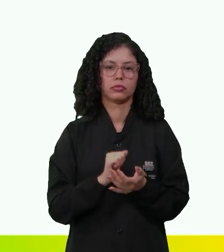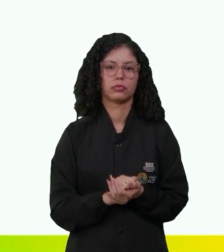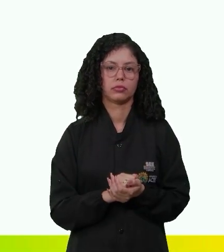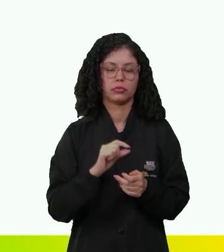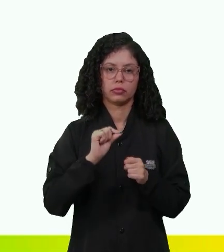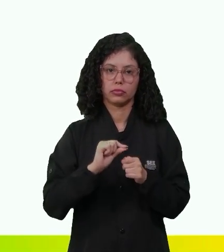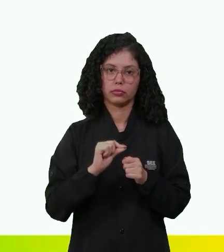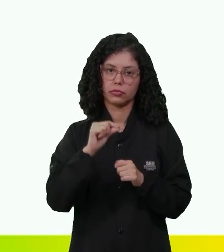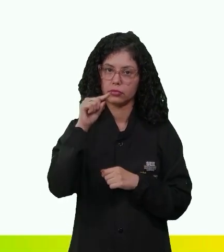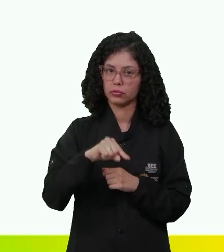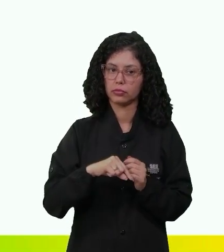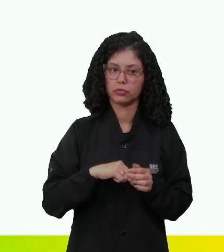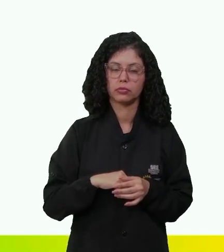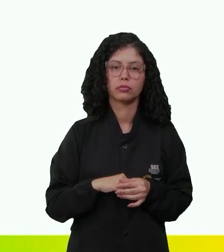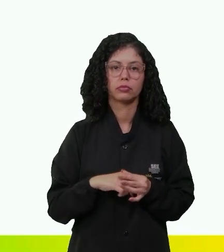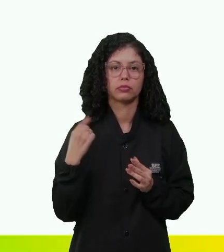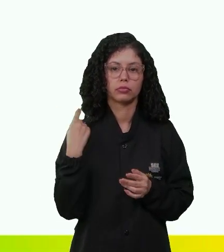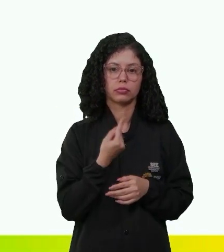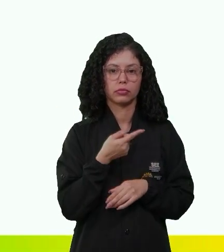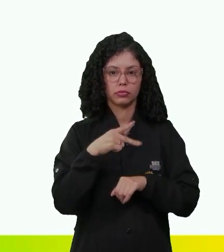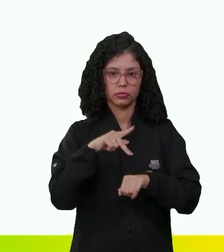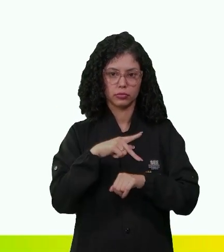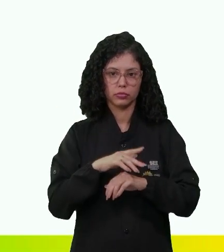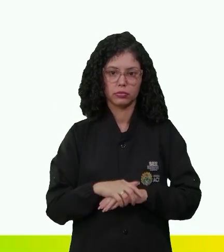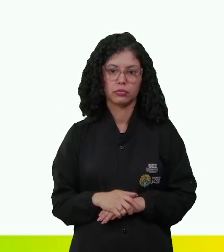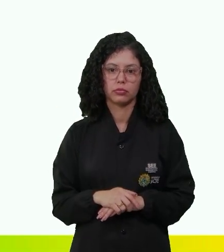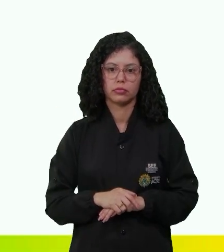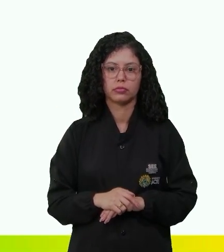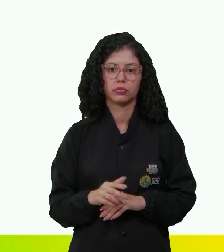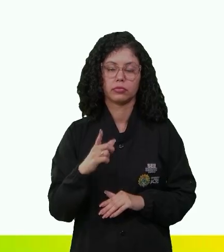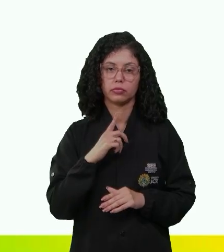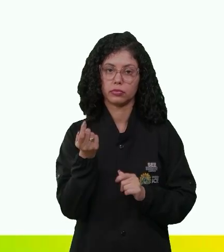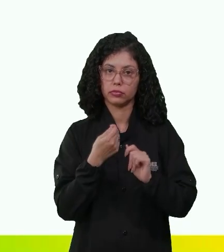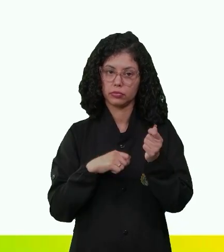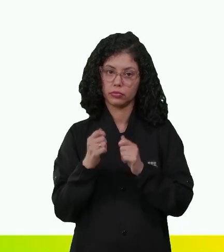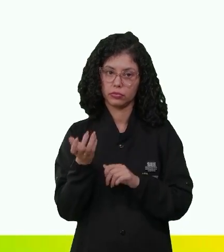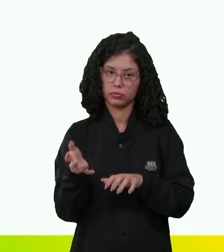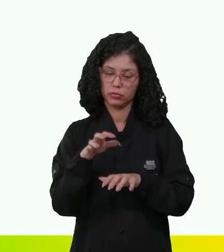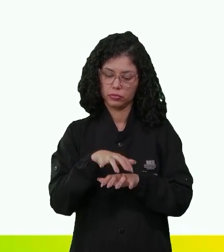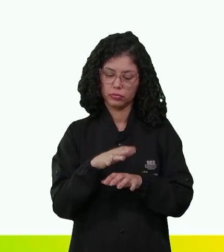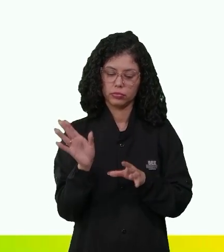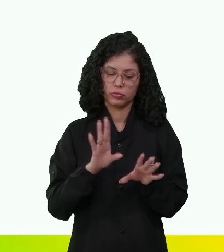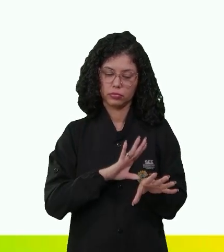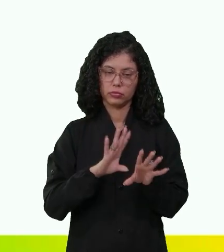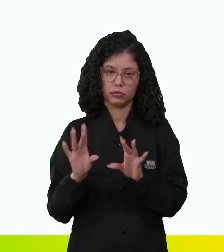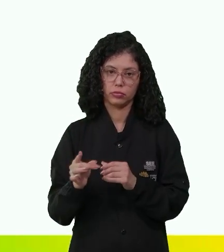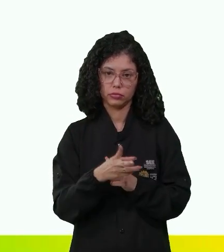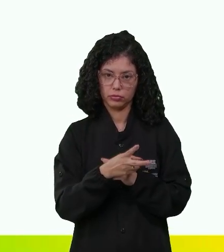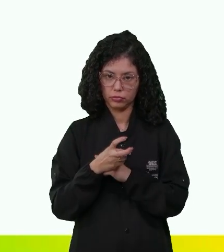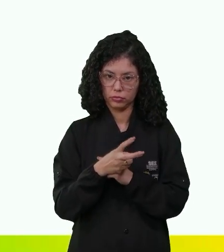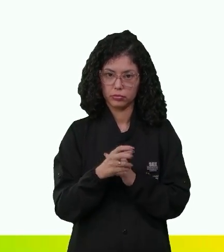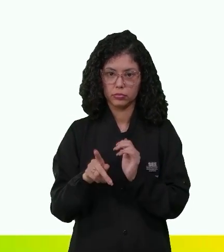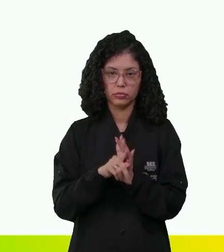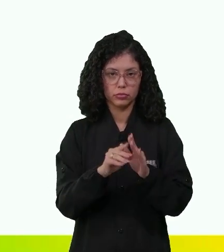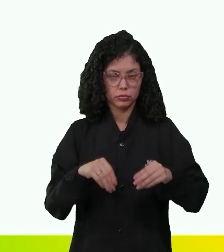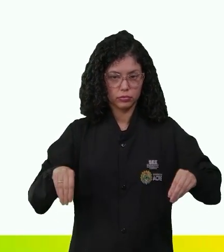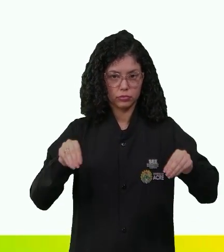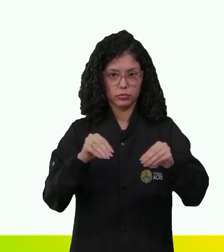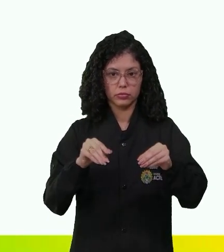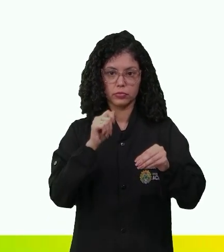foi estabelecida no nosso país. Então nós tivemos uma economia colonial através da exploração do